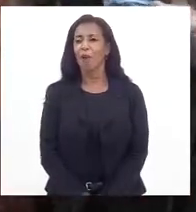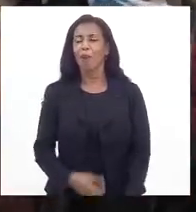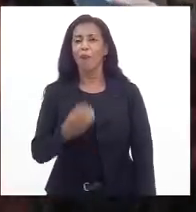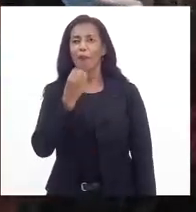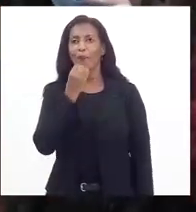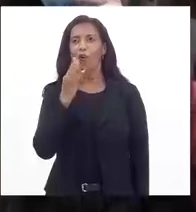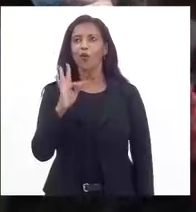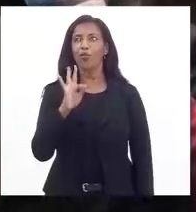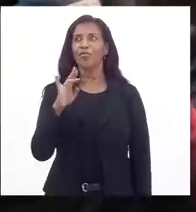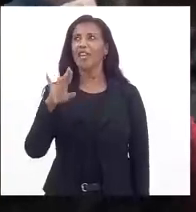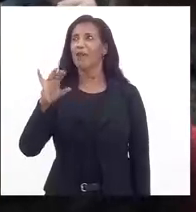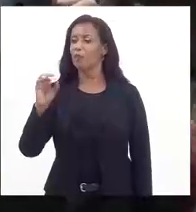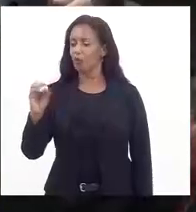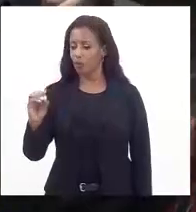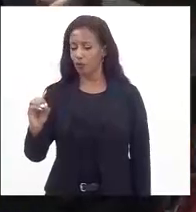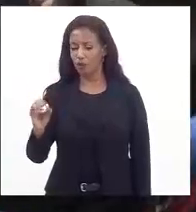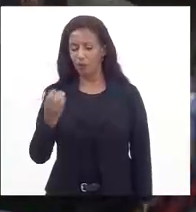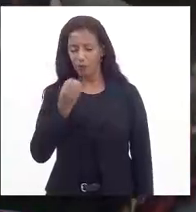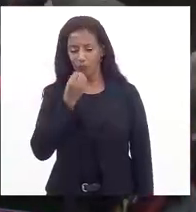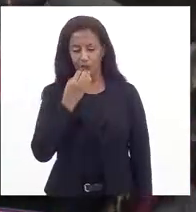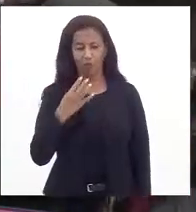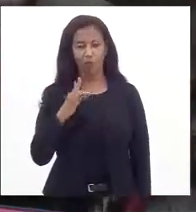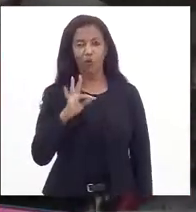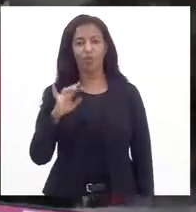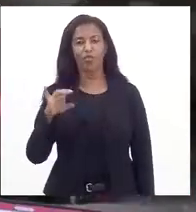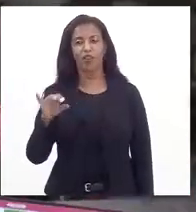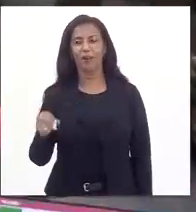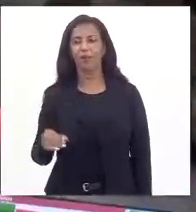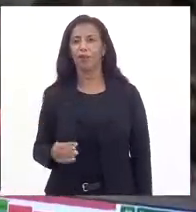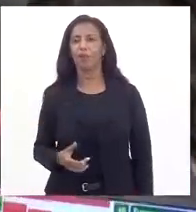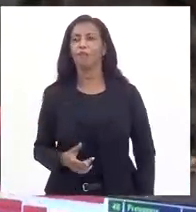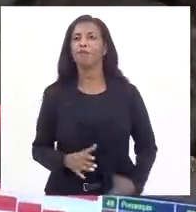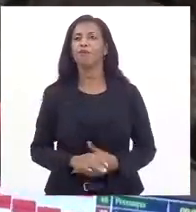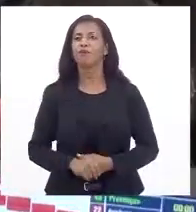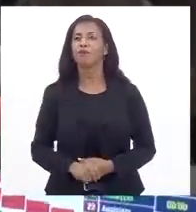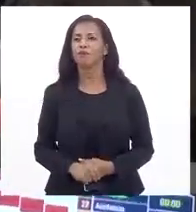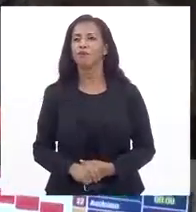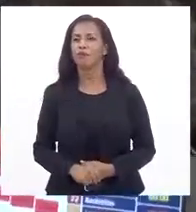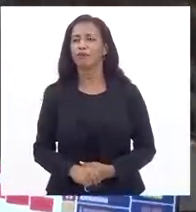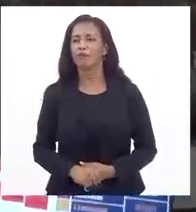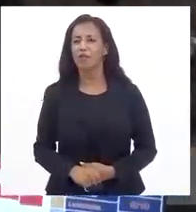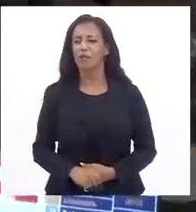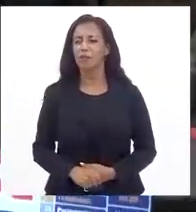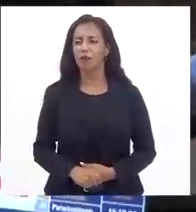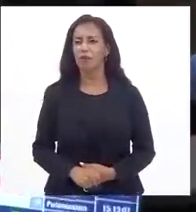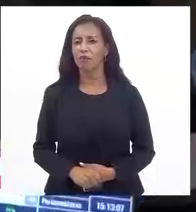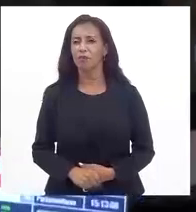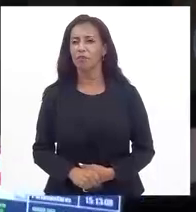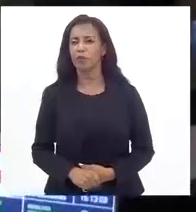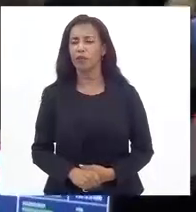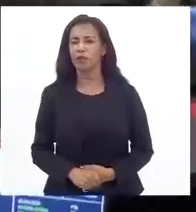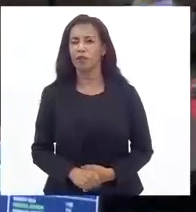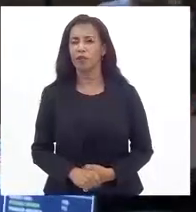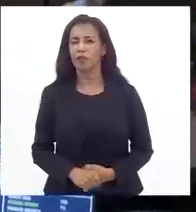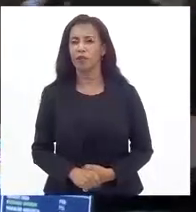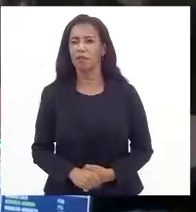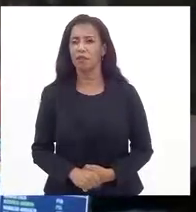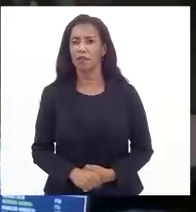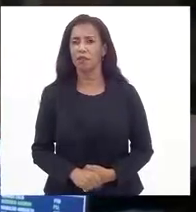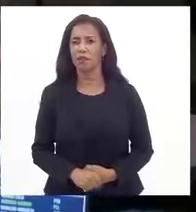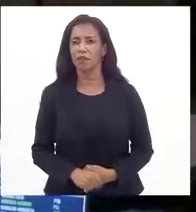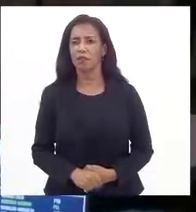Machado Luiz Paulo Gomes fim Adriana Ferreira Regiane Renata Gustavo Titanic Monteiro